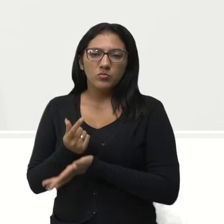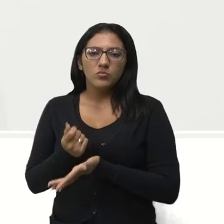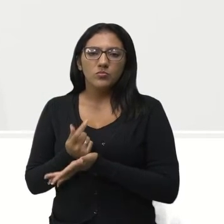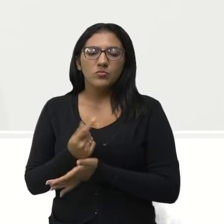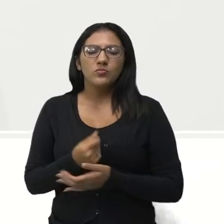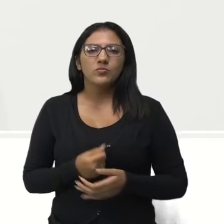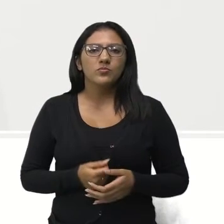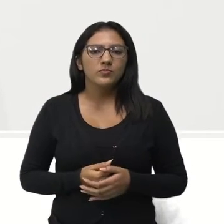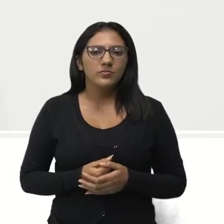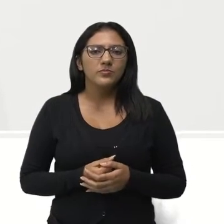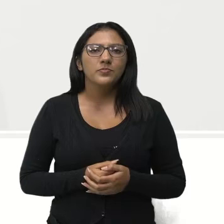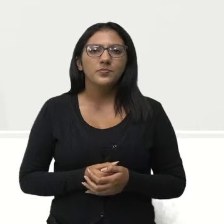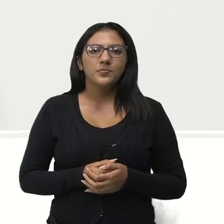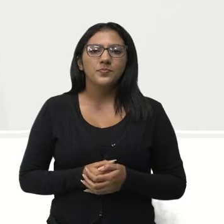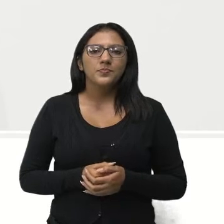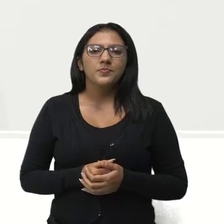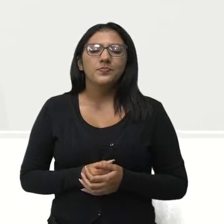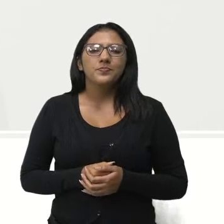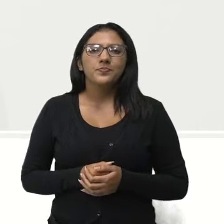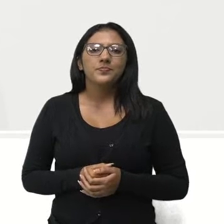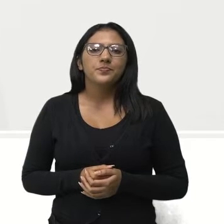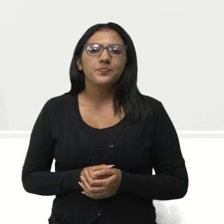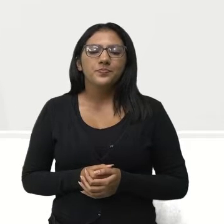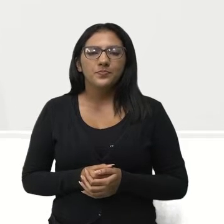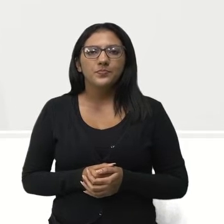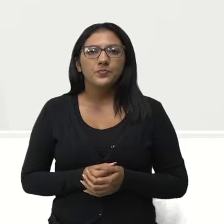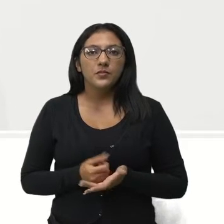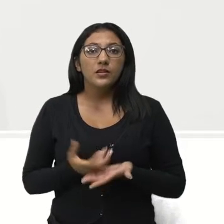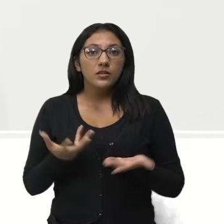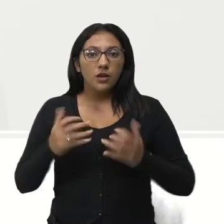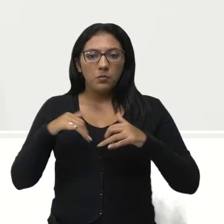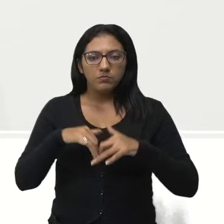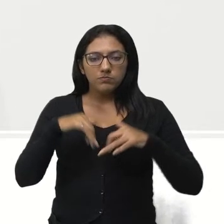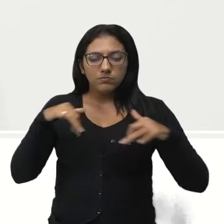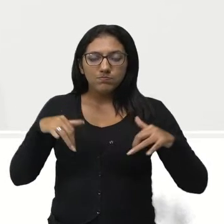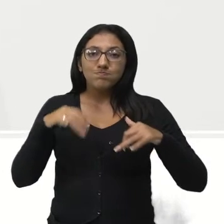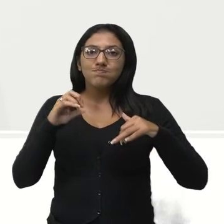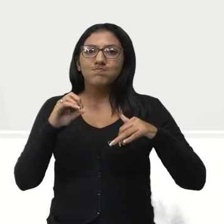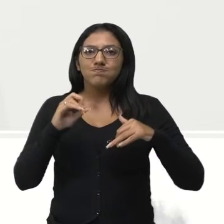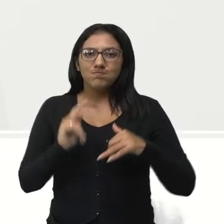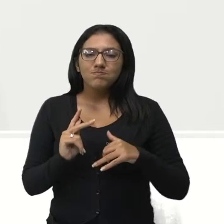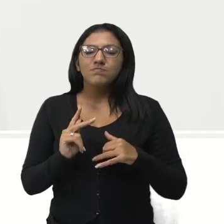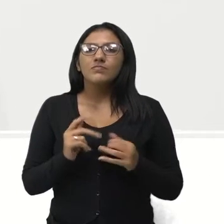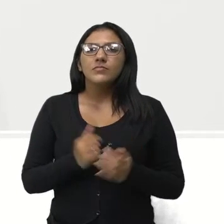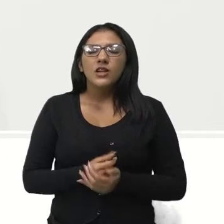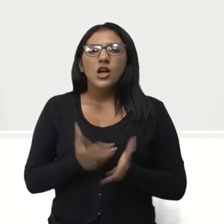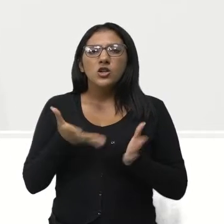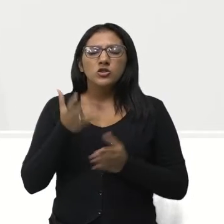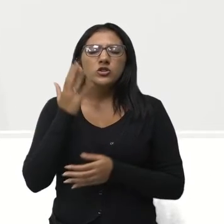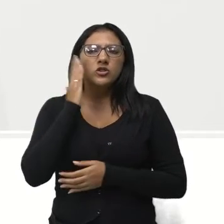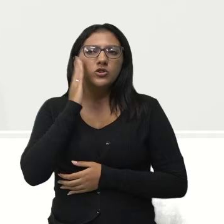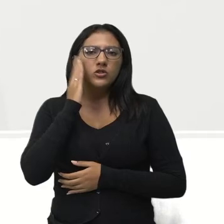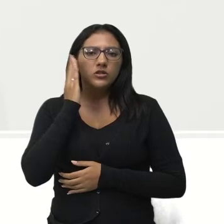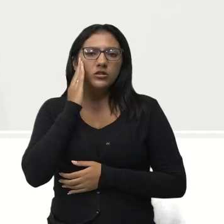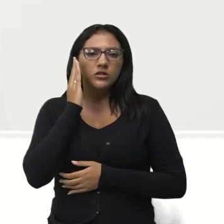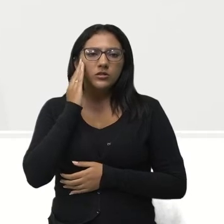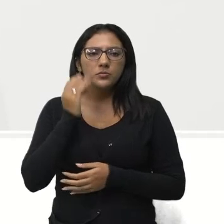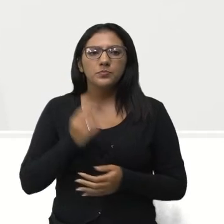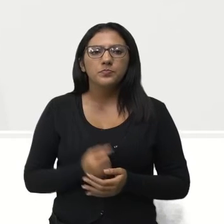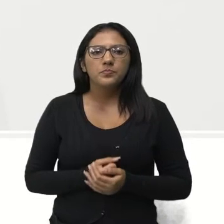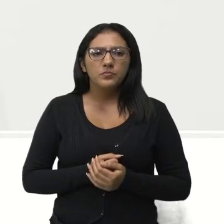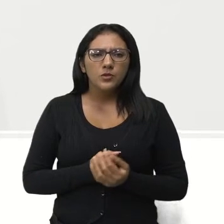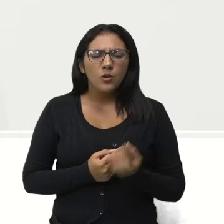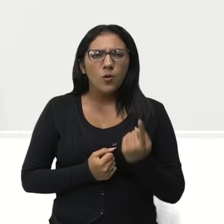do país. Ok? Então, olha só. A gente sabe que 1 quilo